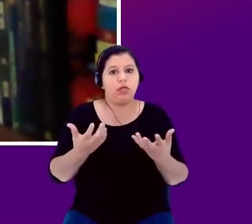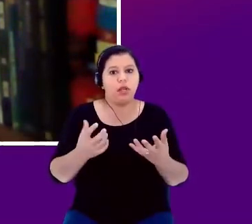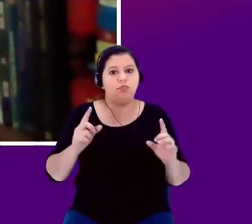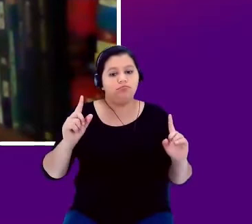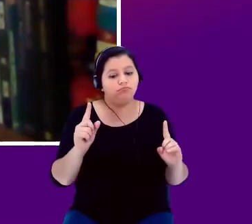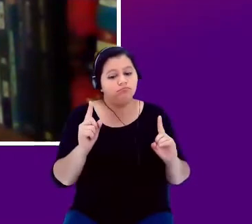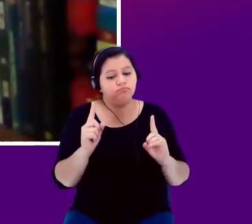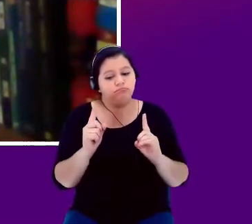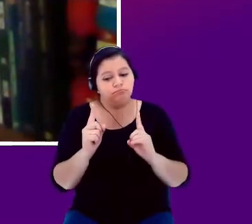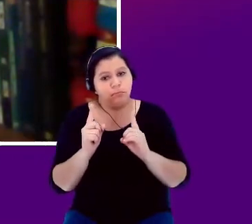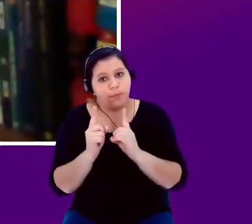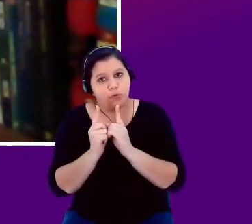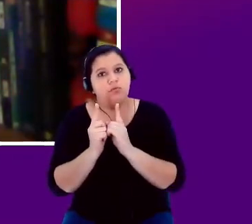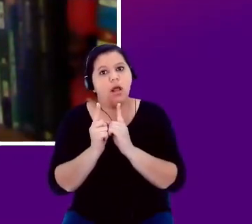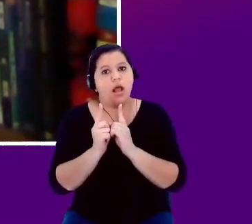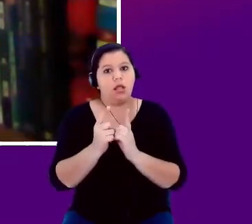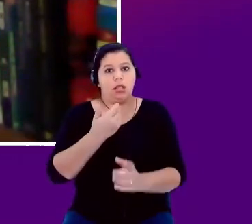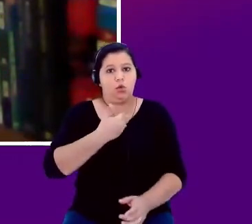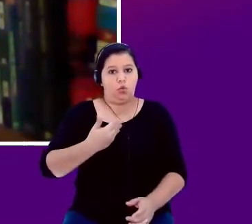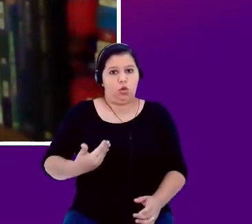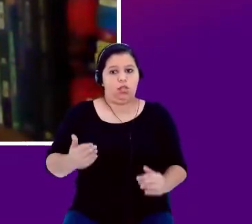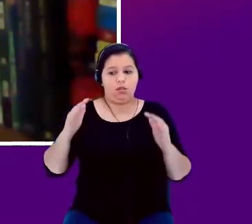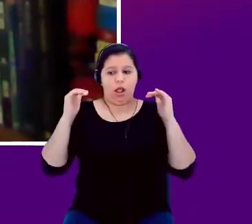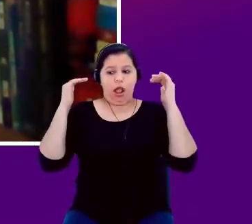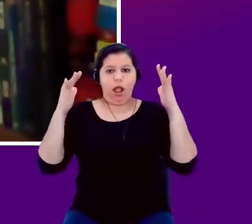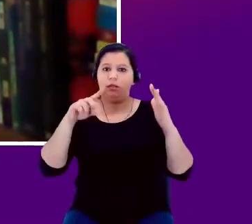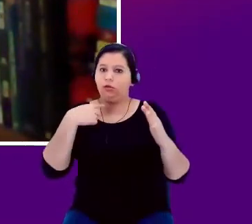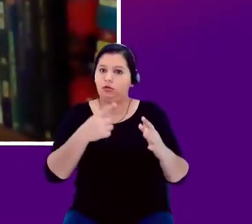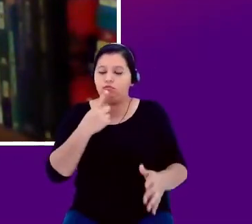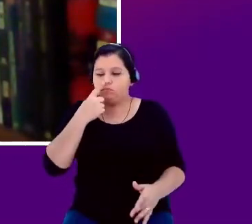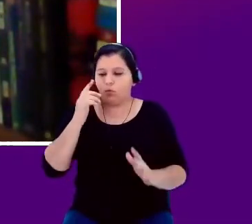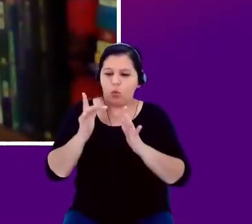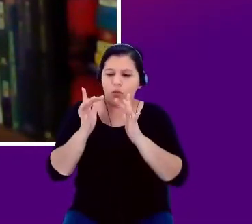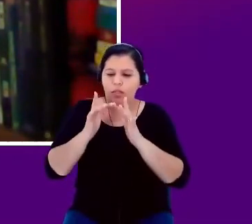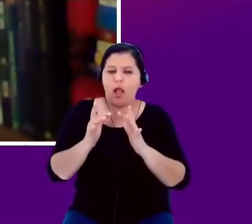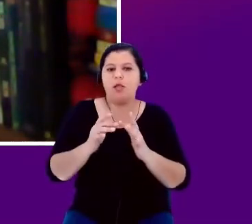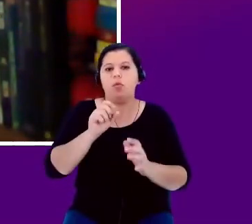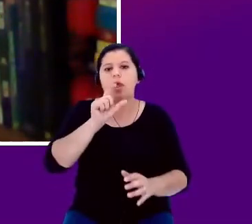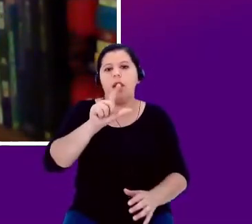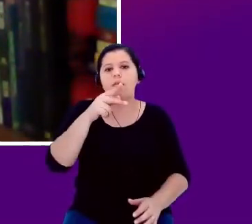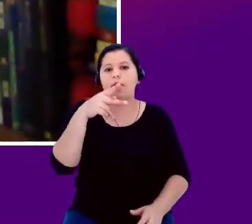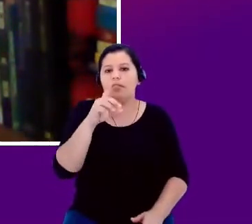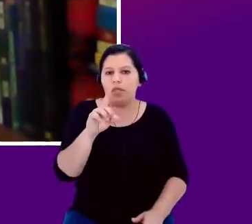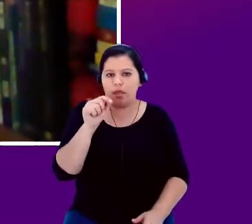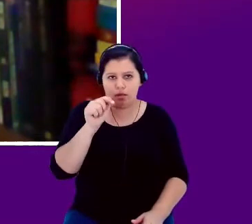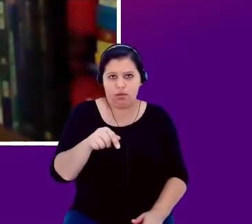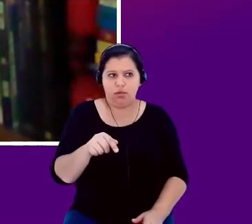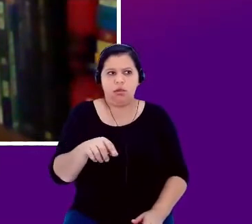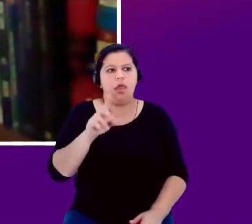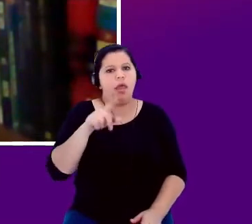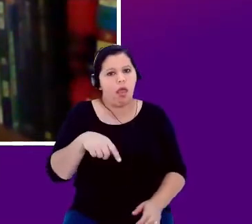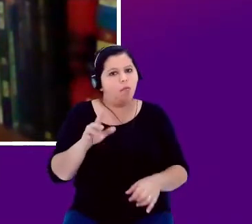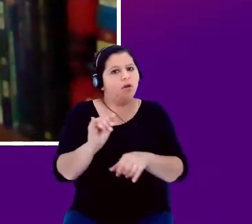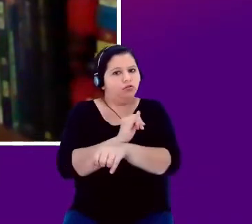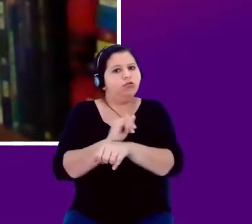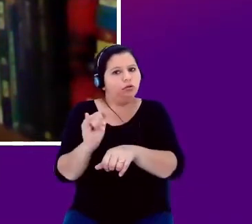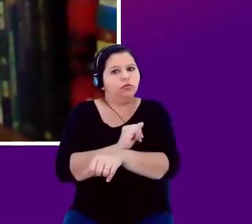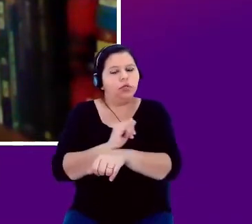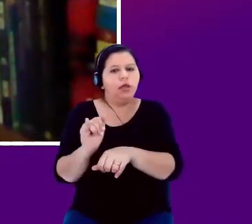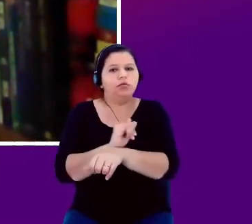mais das autoridades, né, da NPD aqui no caso. Eu acho que é um caminho que está